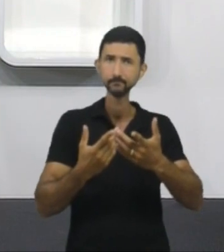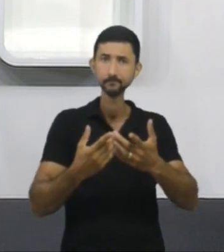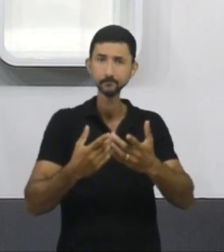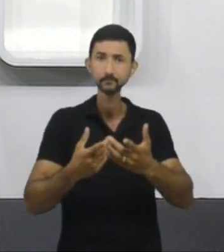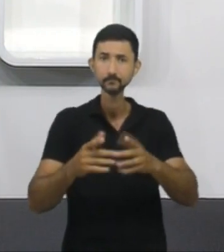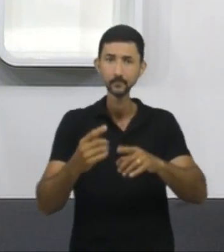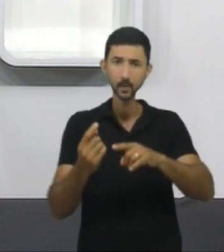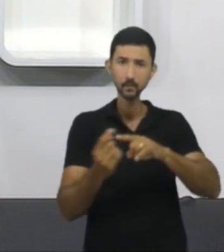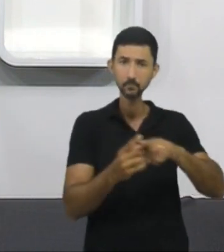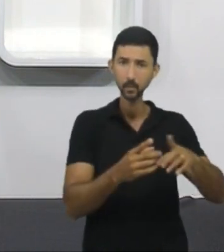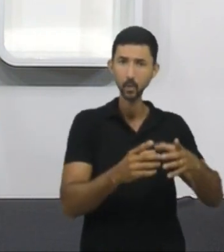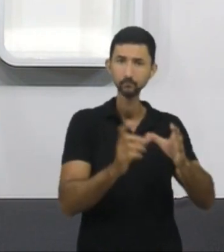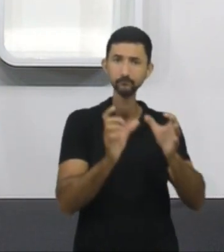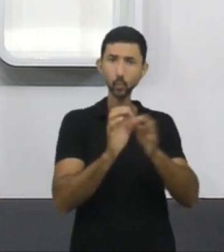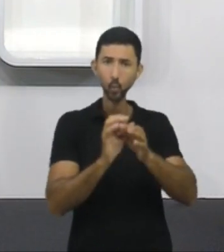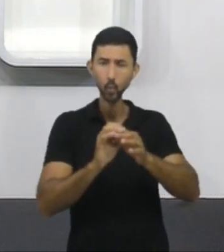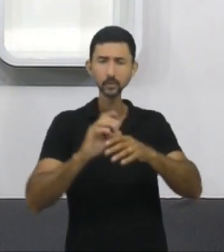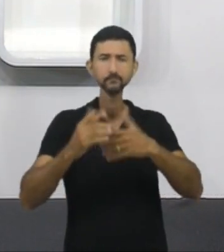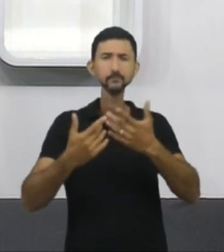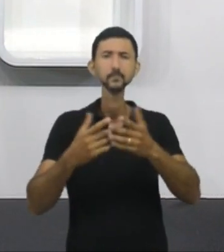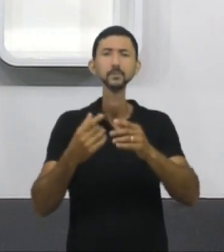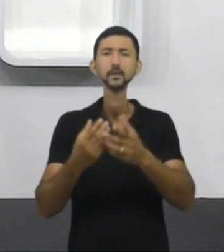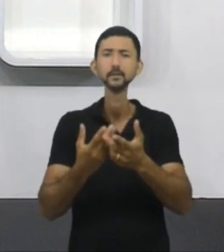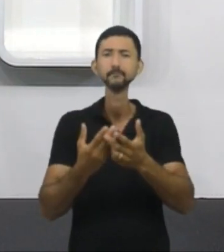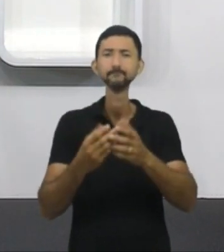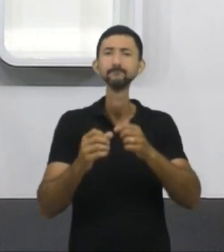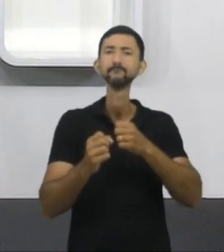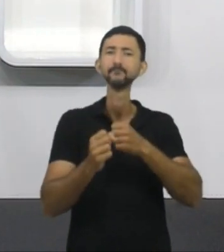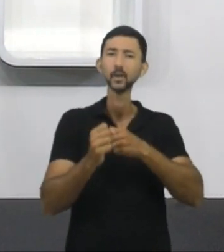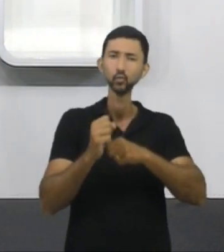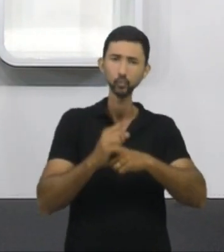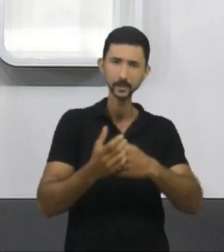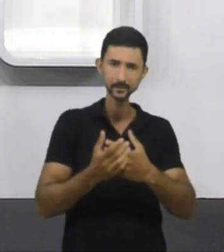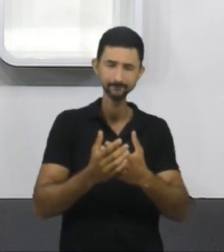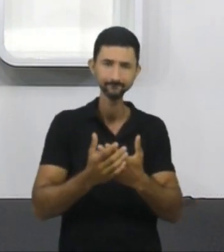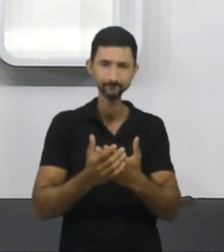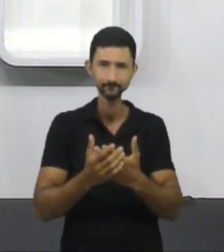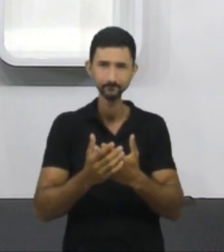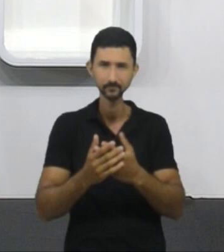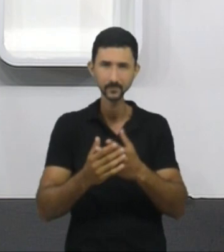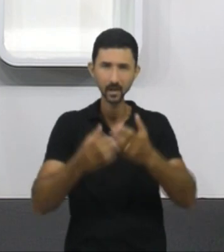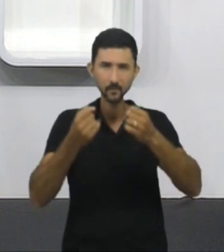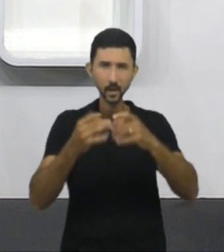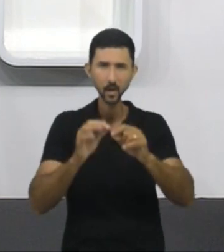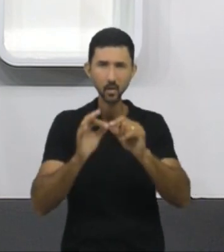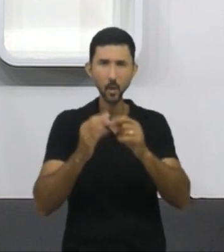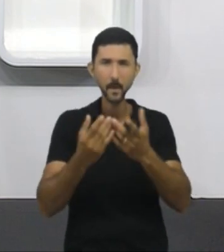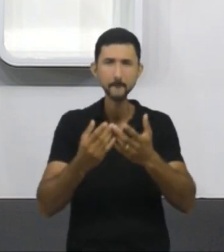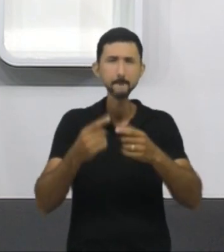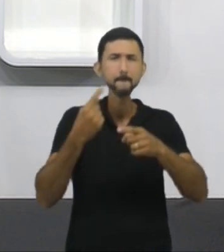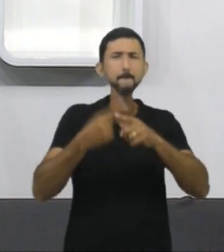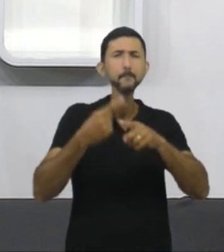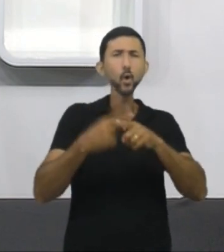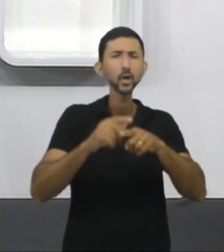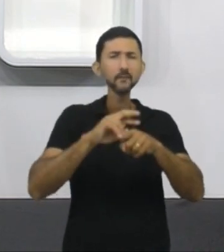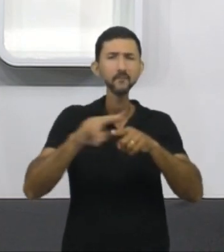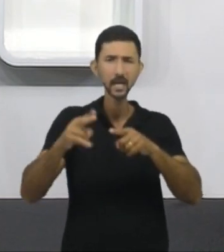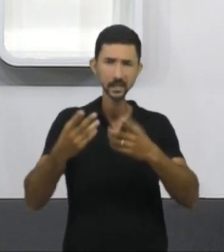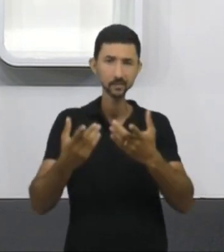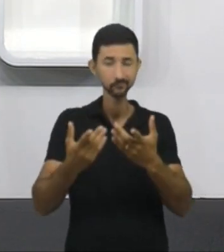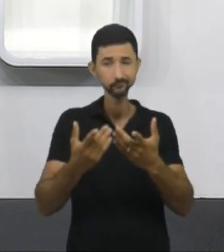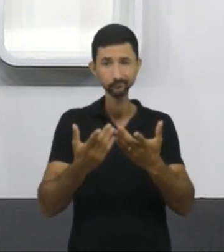ele deixa de ser conjunção e passa a ser substantivo, então não dá para a gente dizer que o porquê ele vai